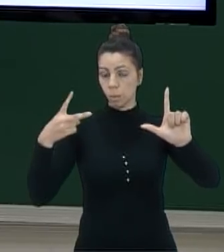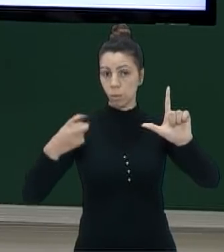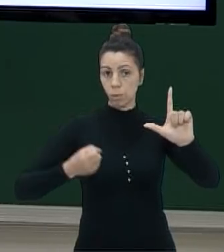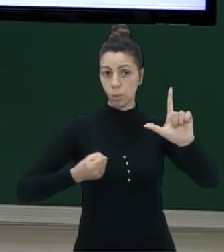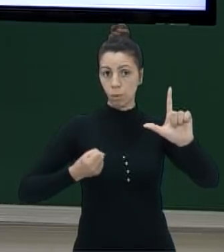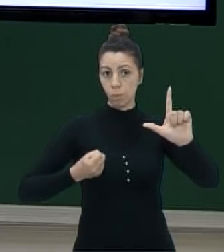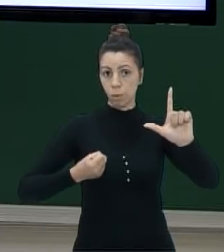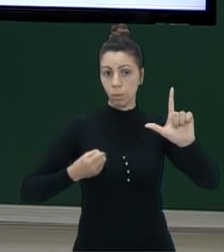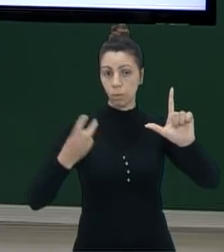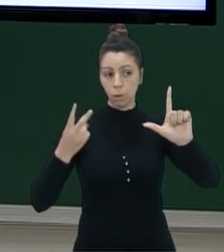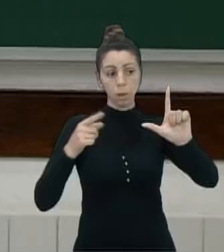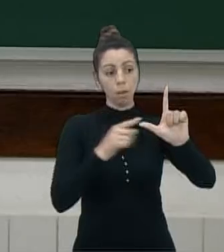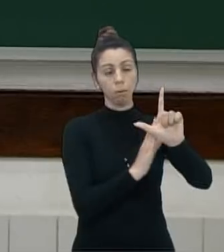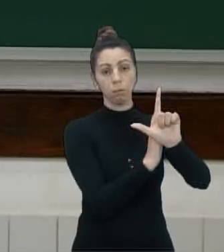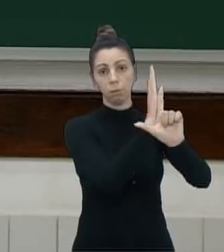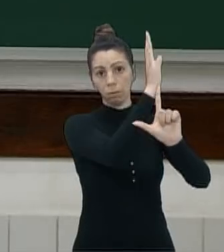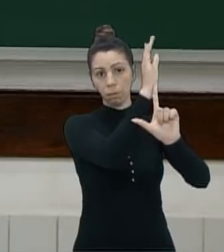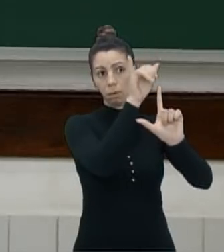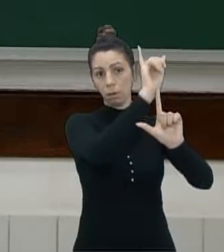Y.